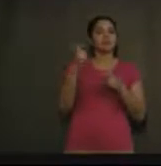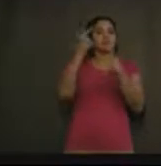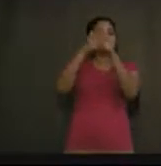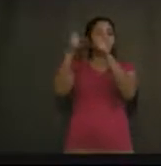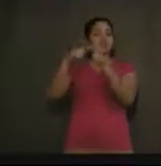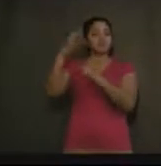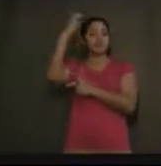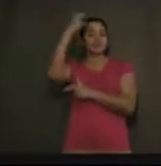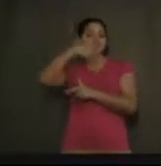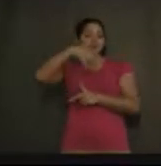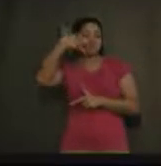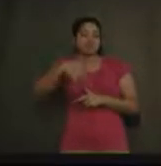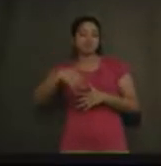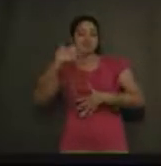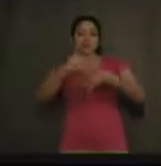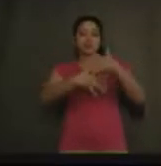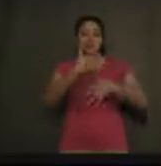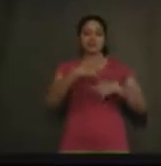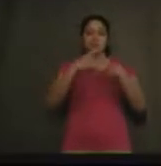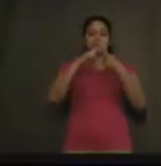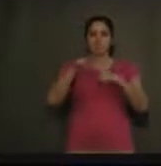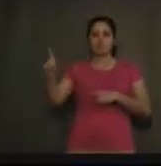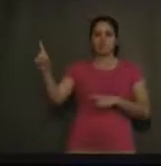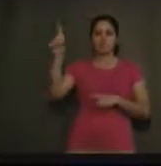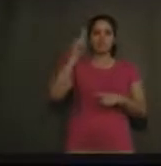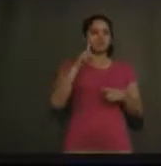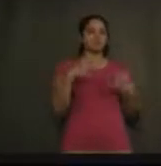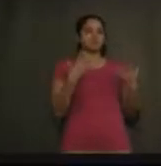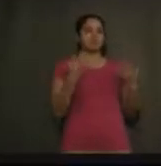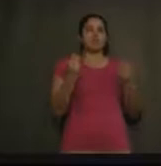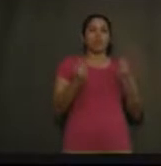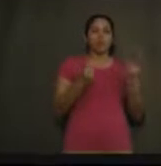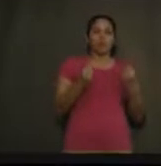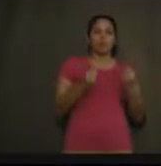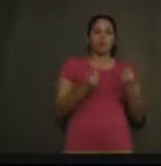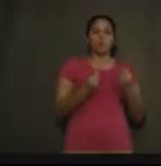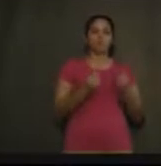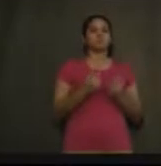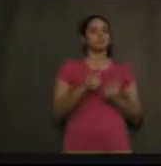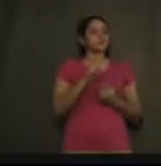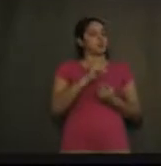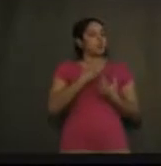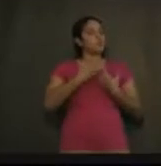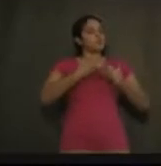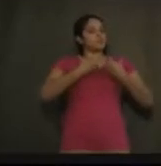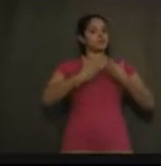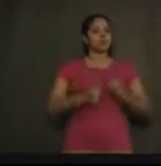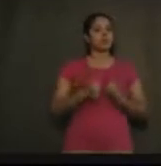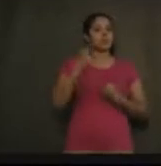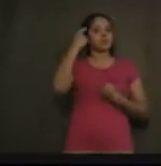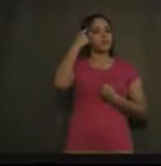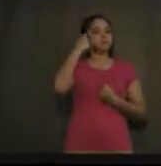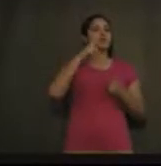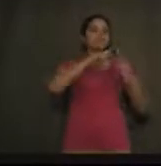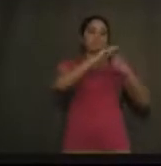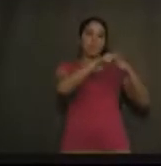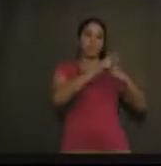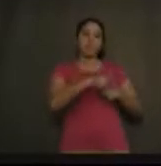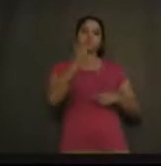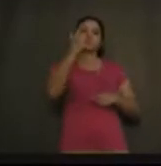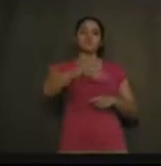tem que reconhecer, tirar o chapéu, ele não perdeu tempo em tomar providências para contornar a catástrofe.